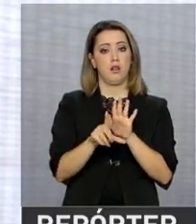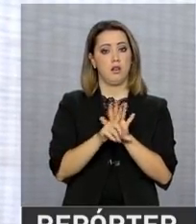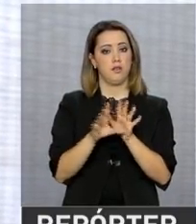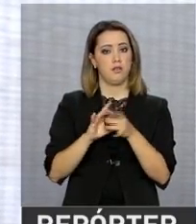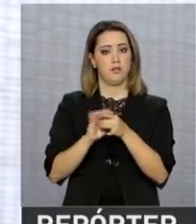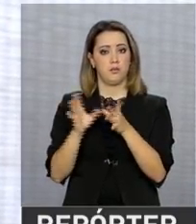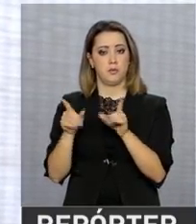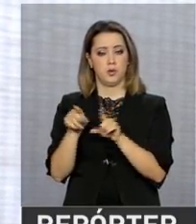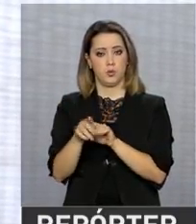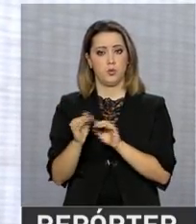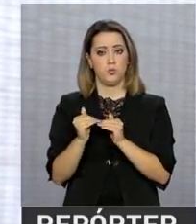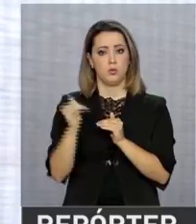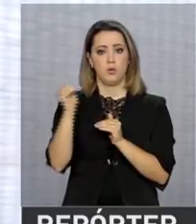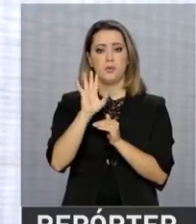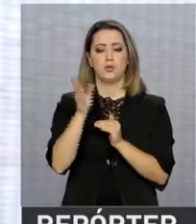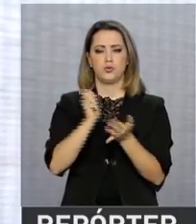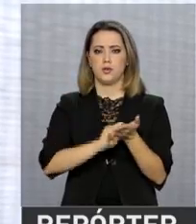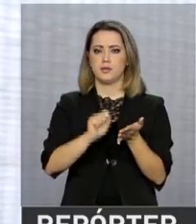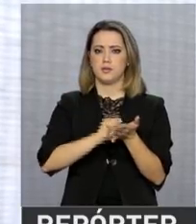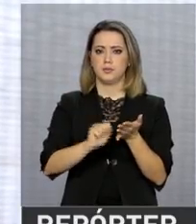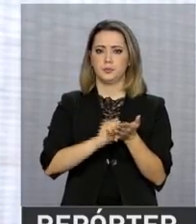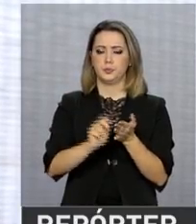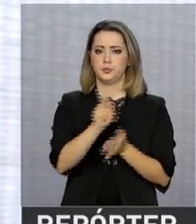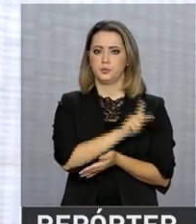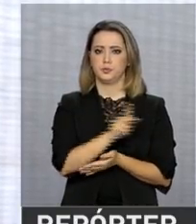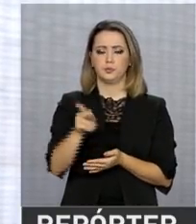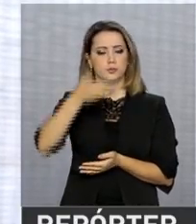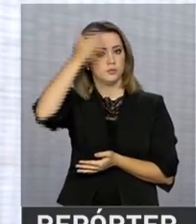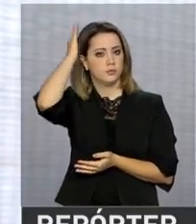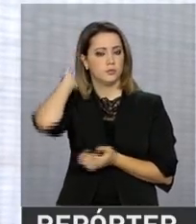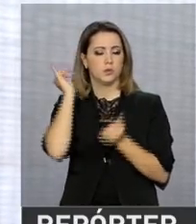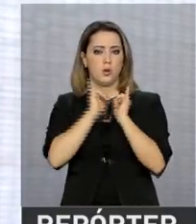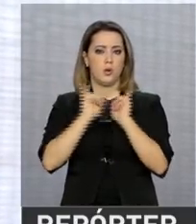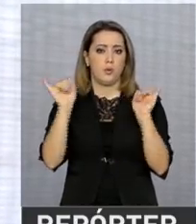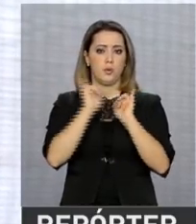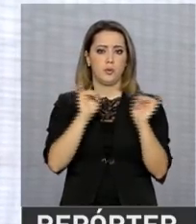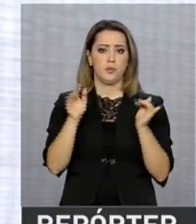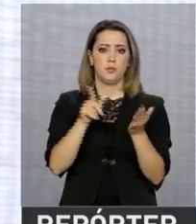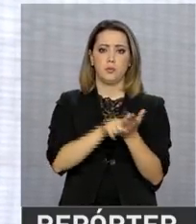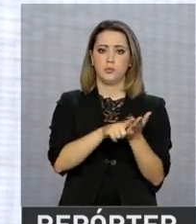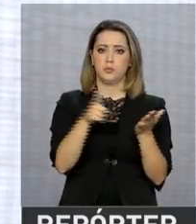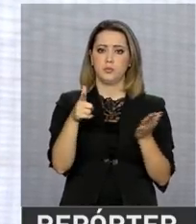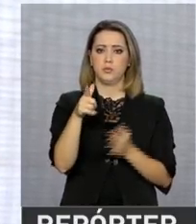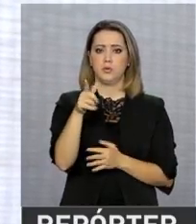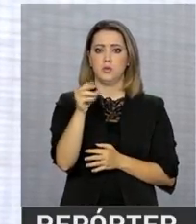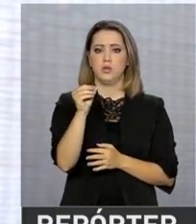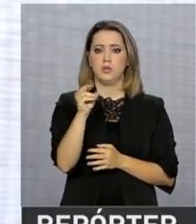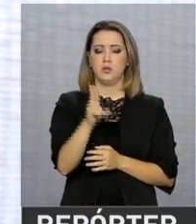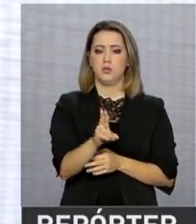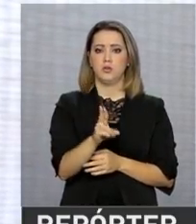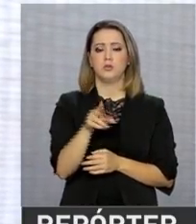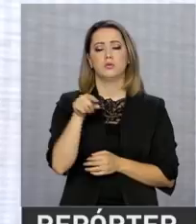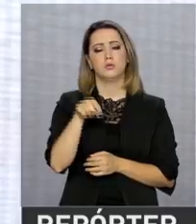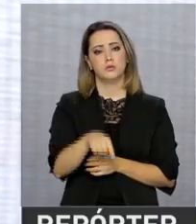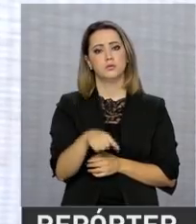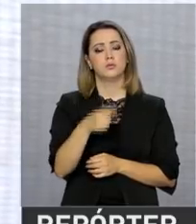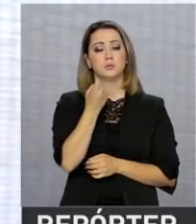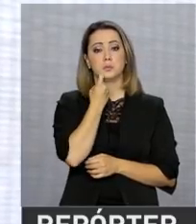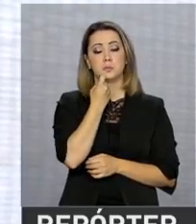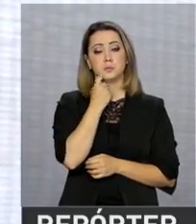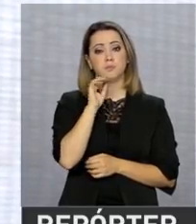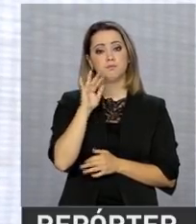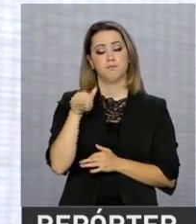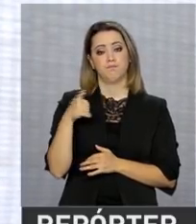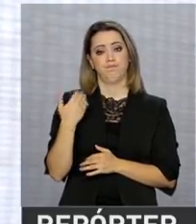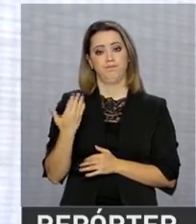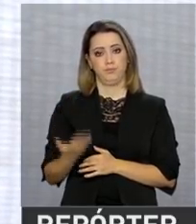autorizando esse aumento foi assinado pelo presidente Michel Temer e publicado no Diário Oficial da União dessa sexta-feira.